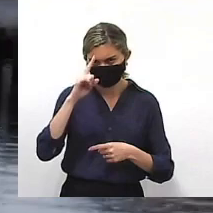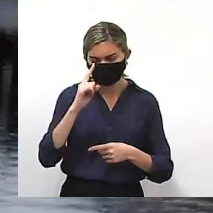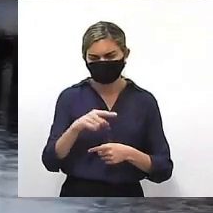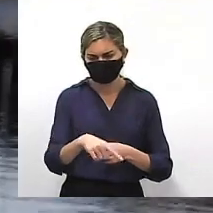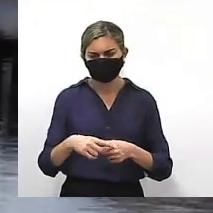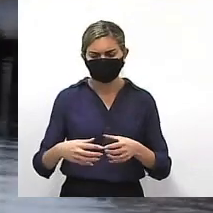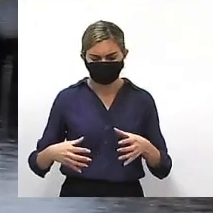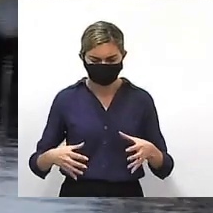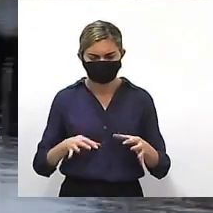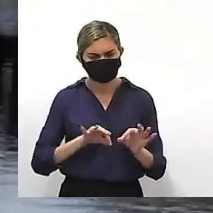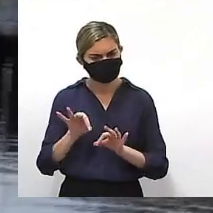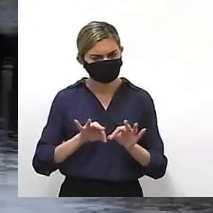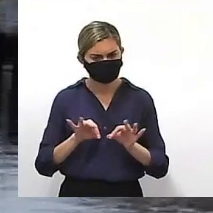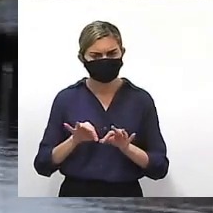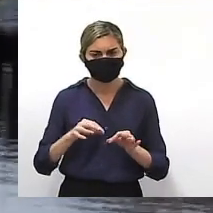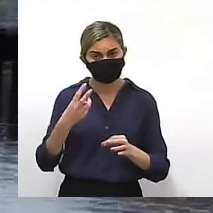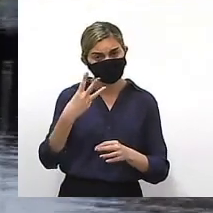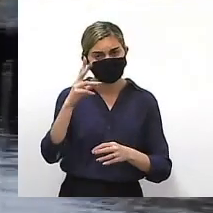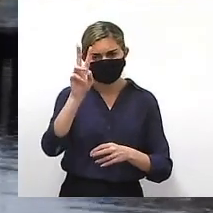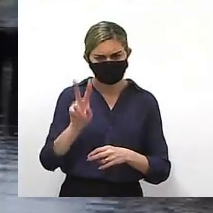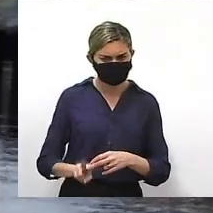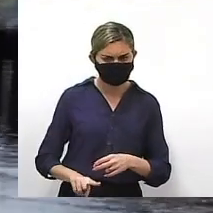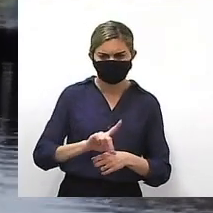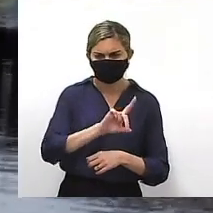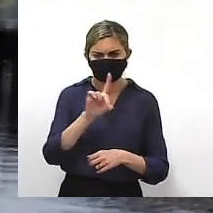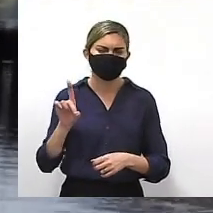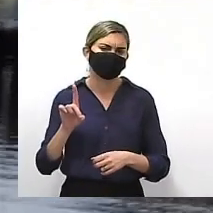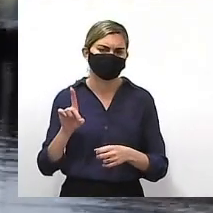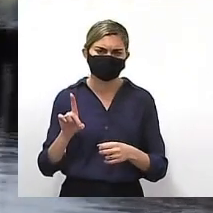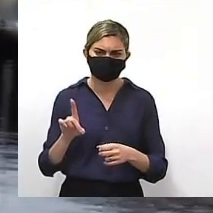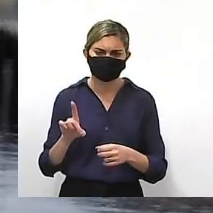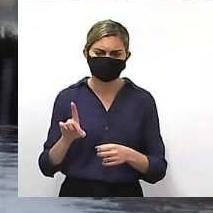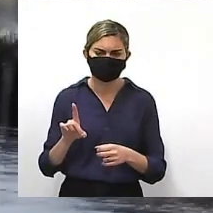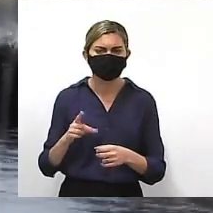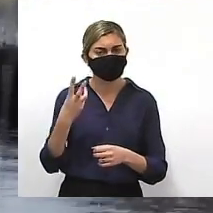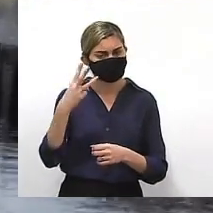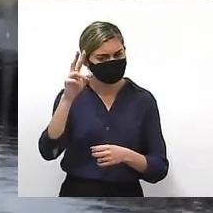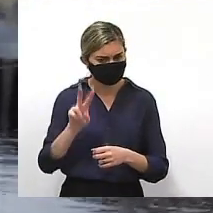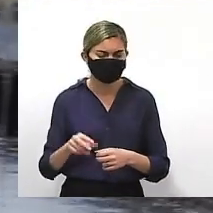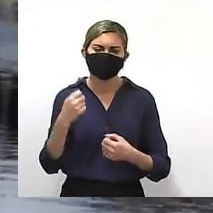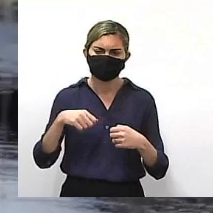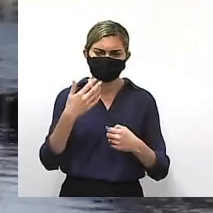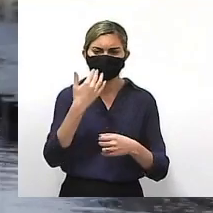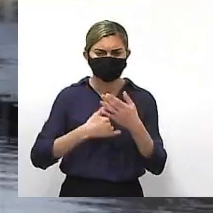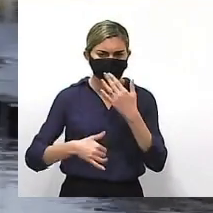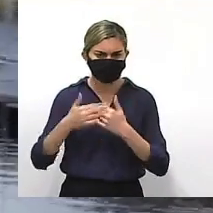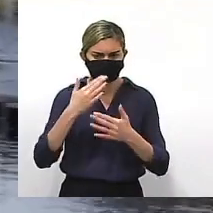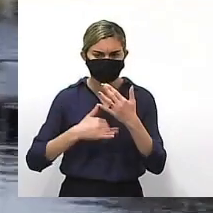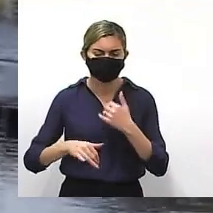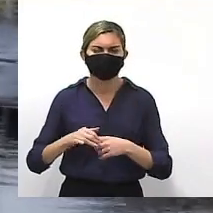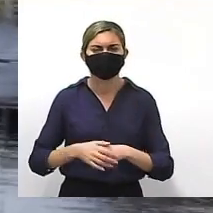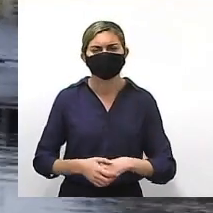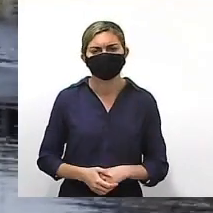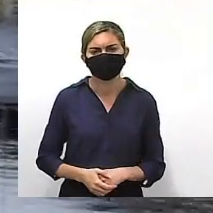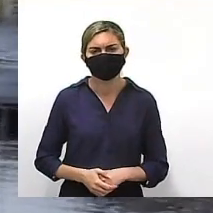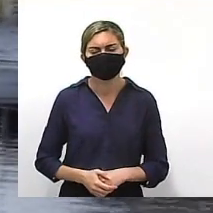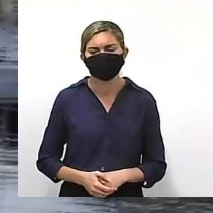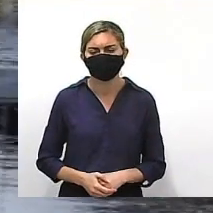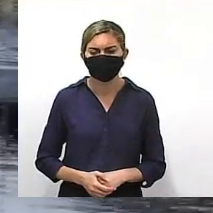tarde e noite. Tem 3 vezes ao dia, feito gente. 3 vezes ao dia tem que comer também.